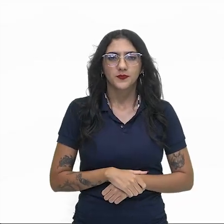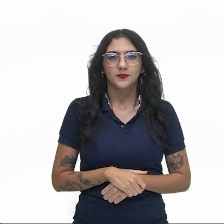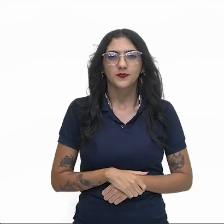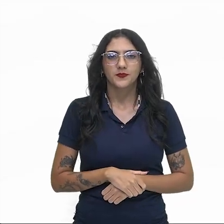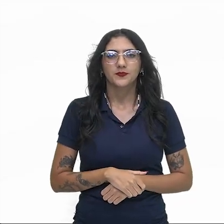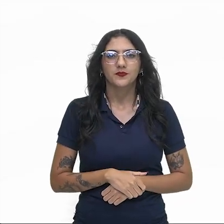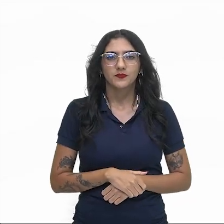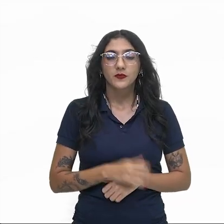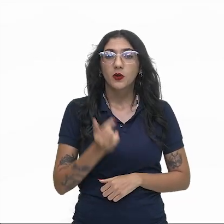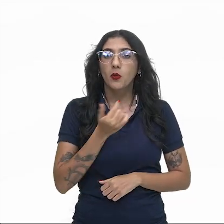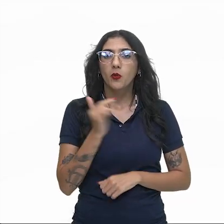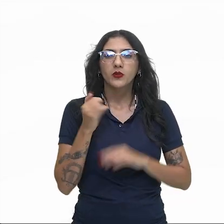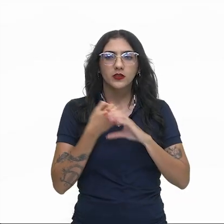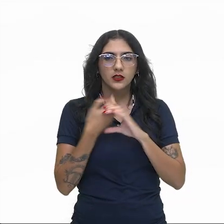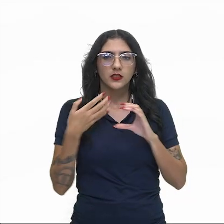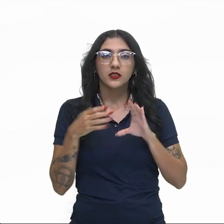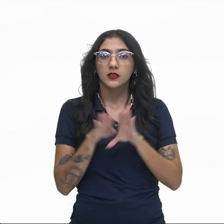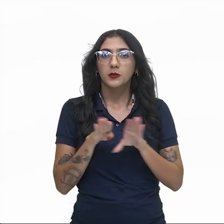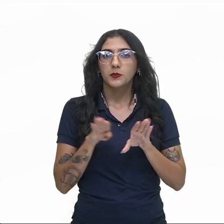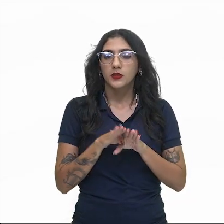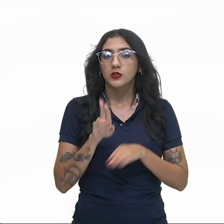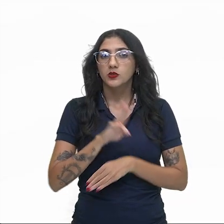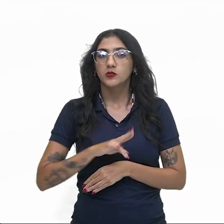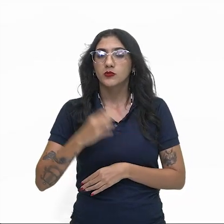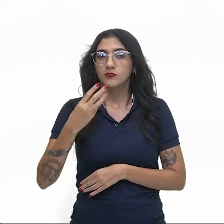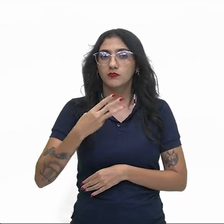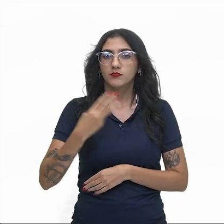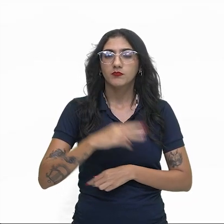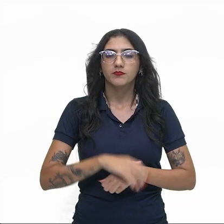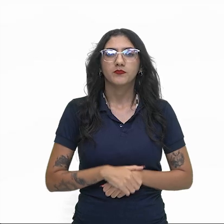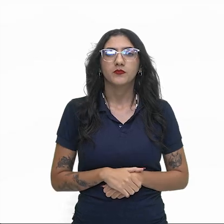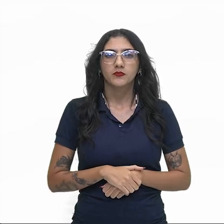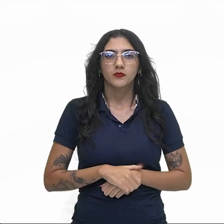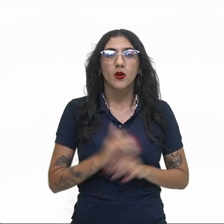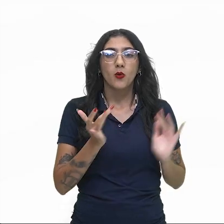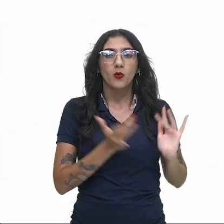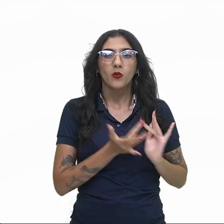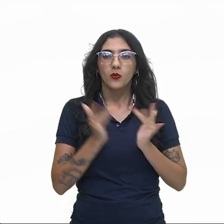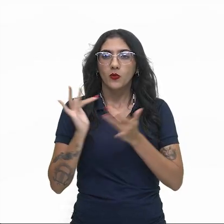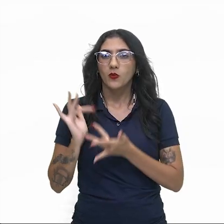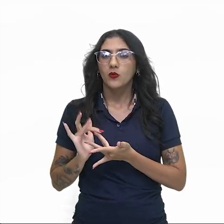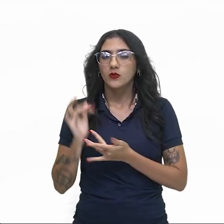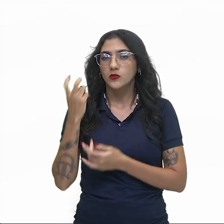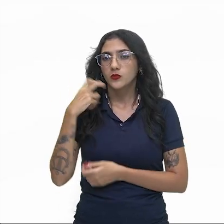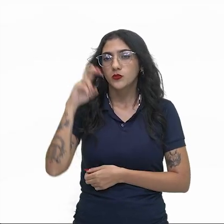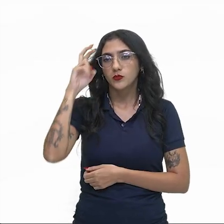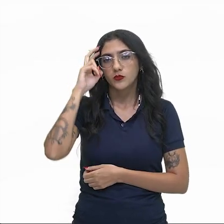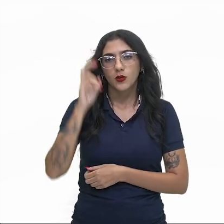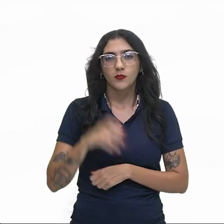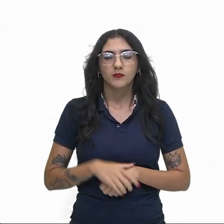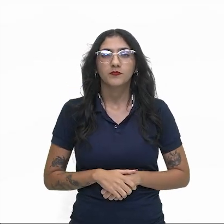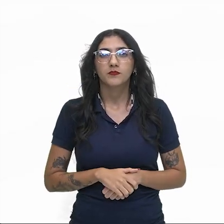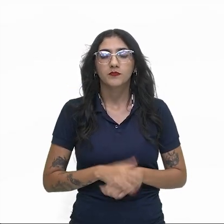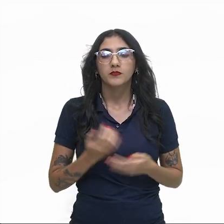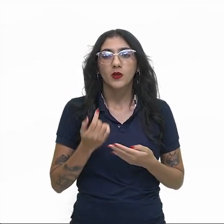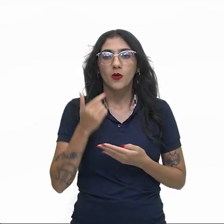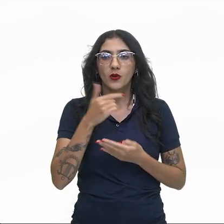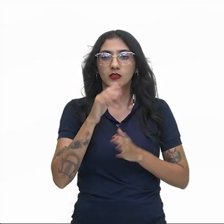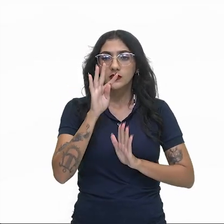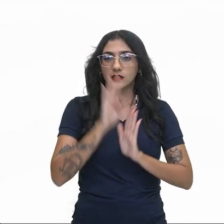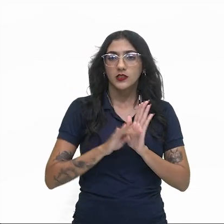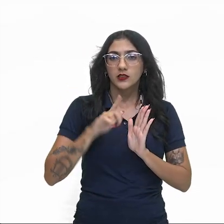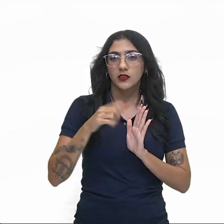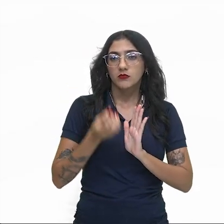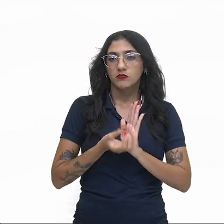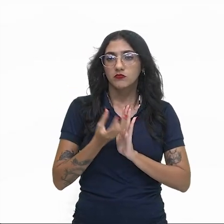a gente, para nós analisarmos, é o contexto cultural. A peça ela foi escrita